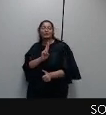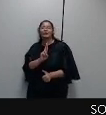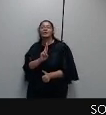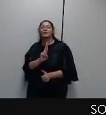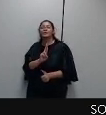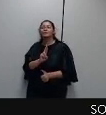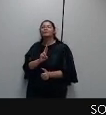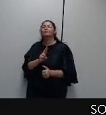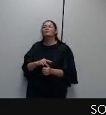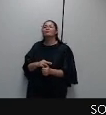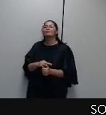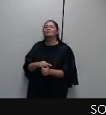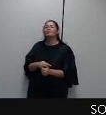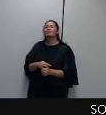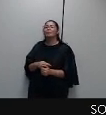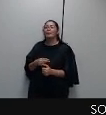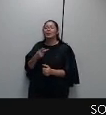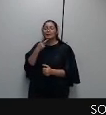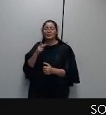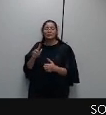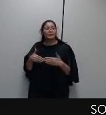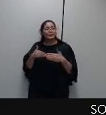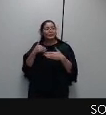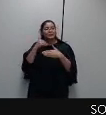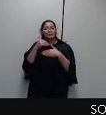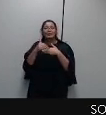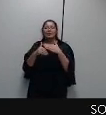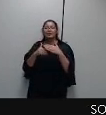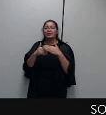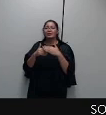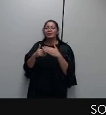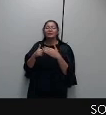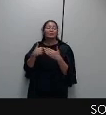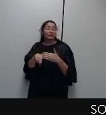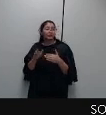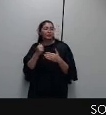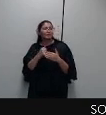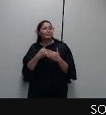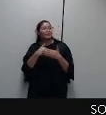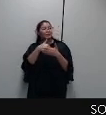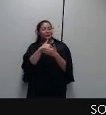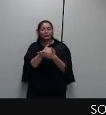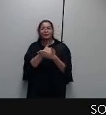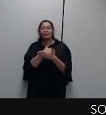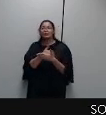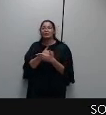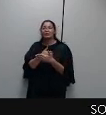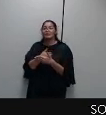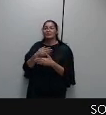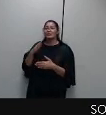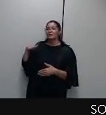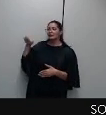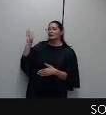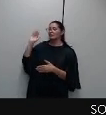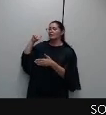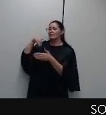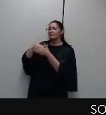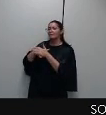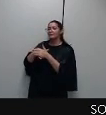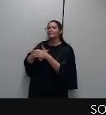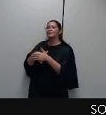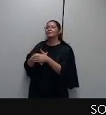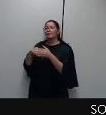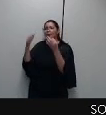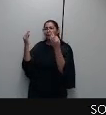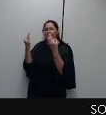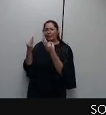provimento portanto do agravo interno assim que votos senhor presidente efeito na